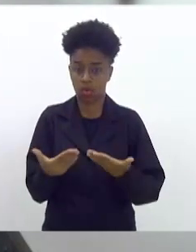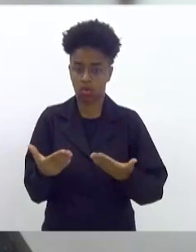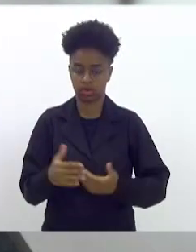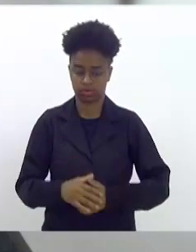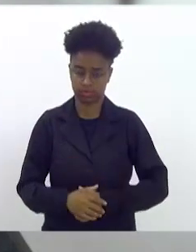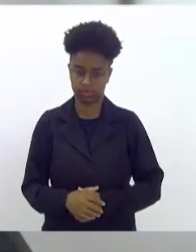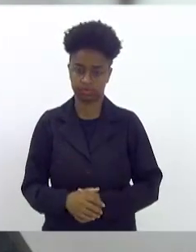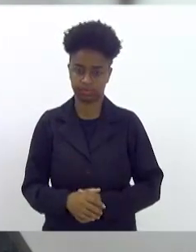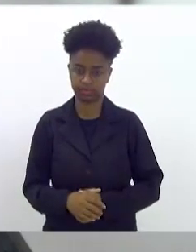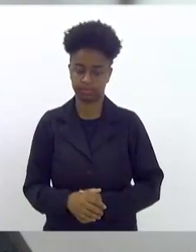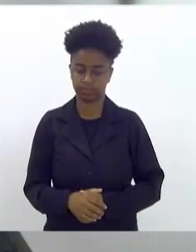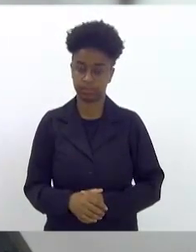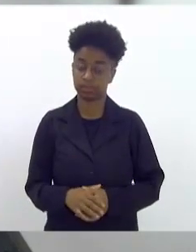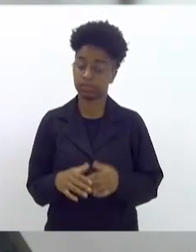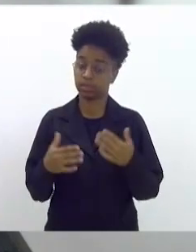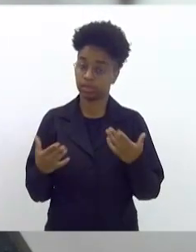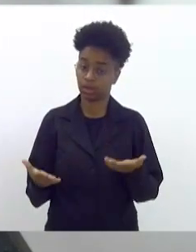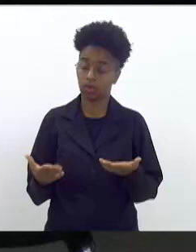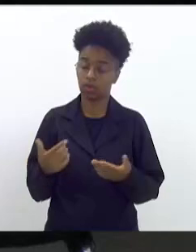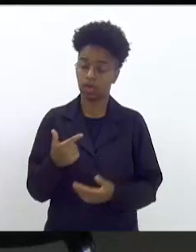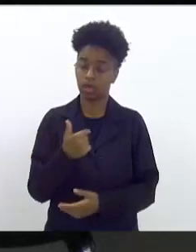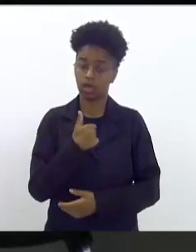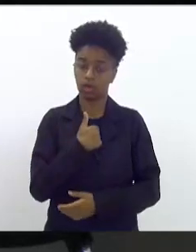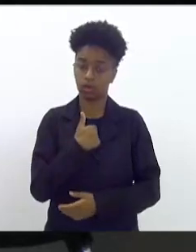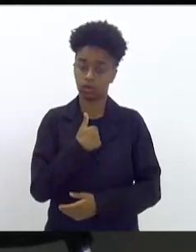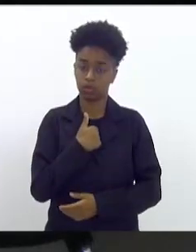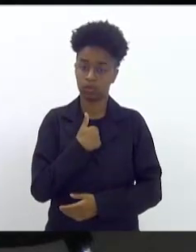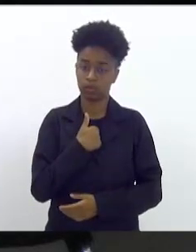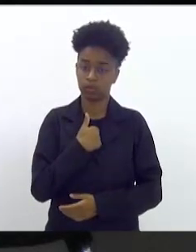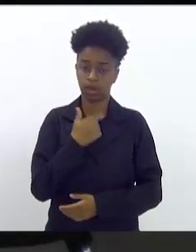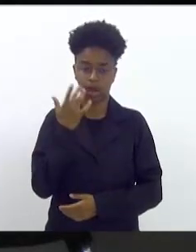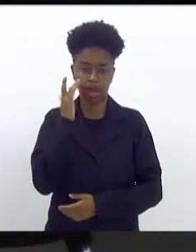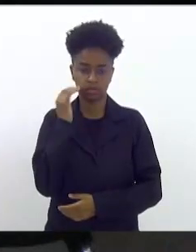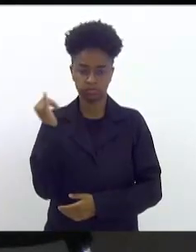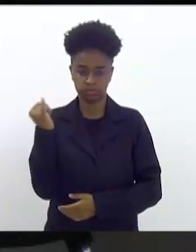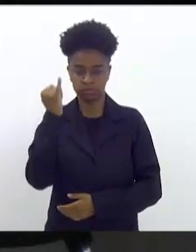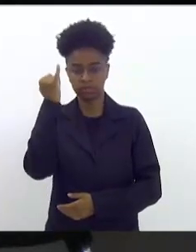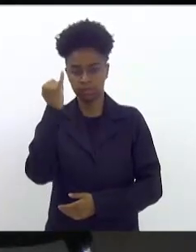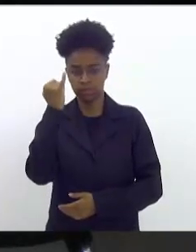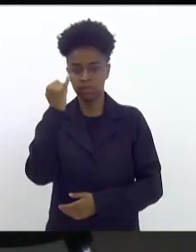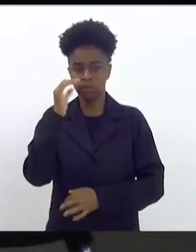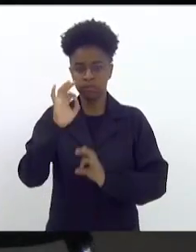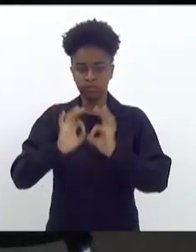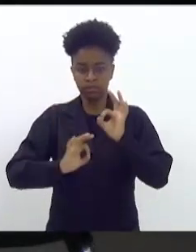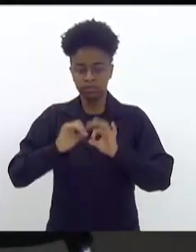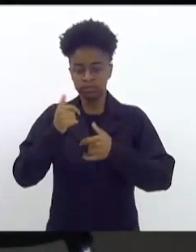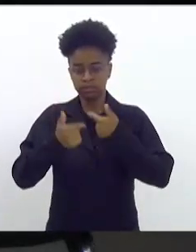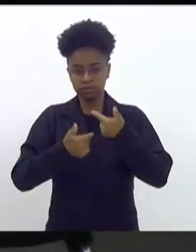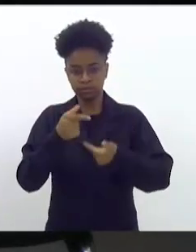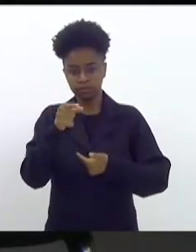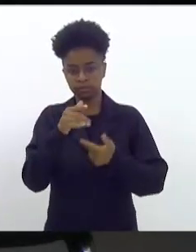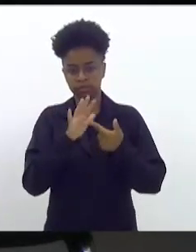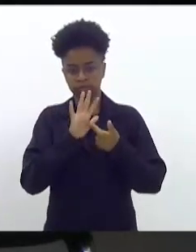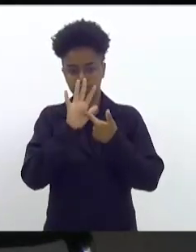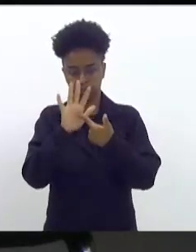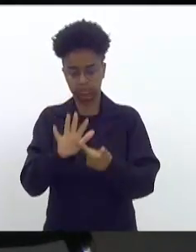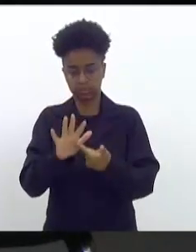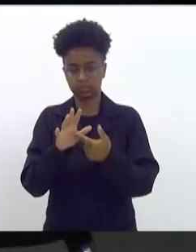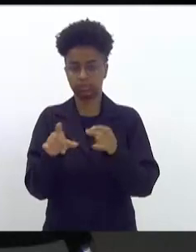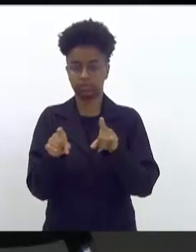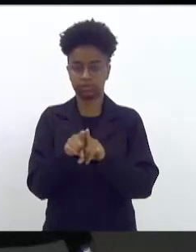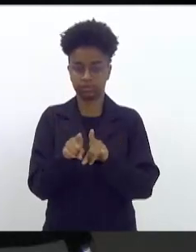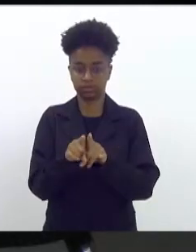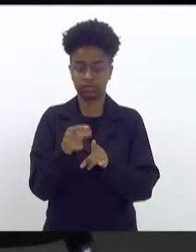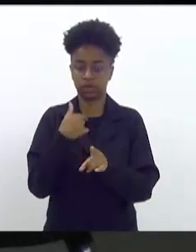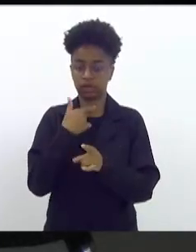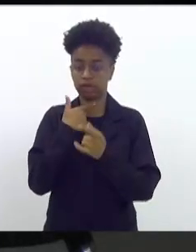né? Então, eu acho importante o plano de trabalho que Vossa Excelência apresentou e queria